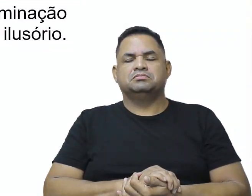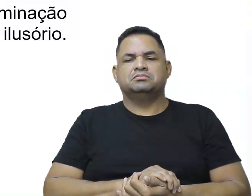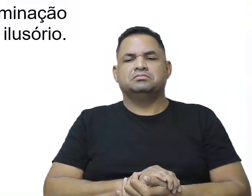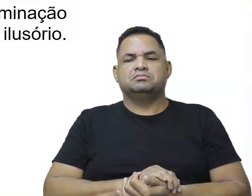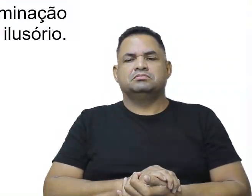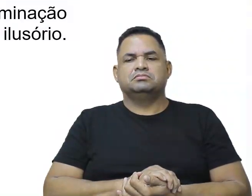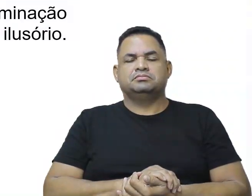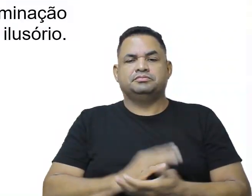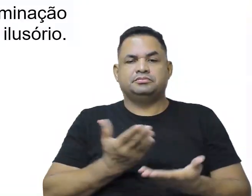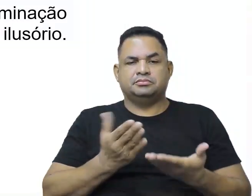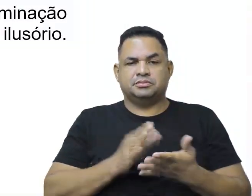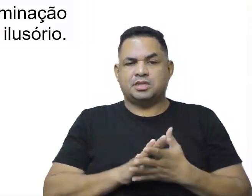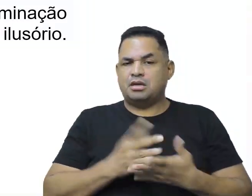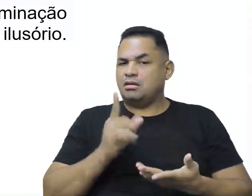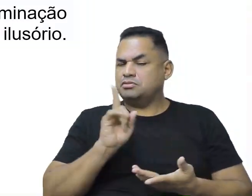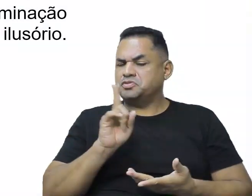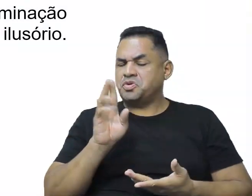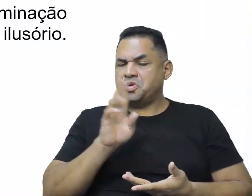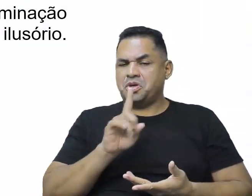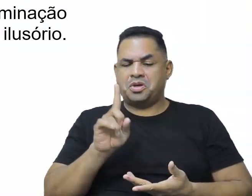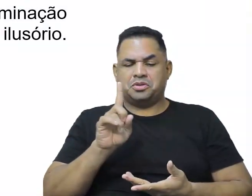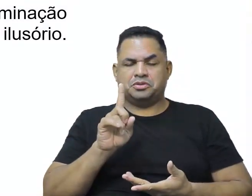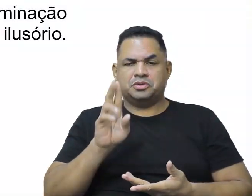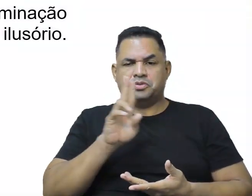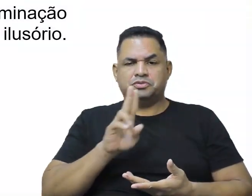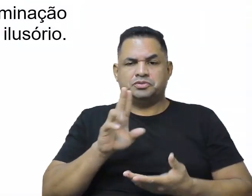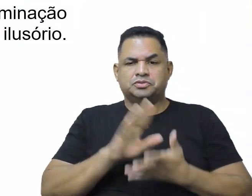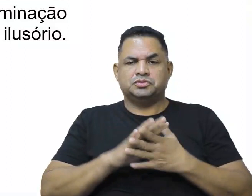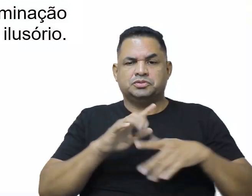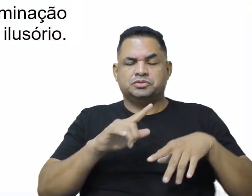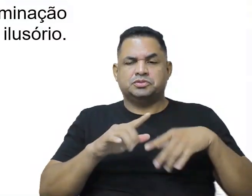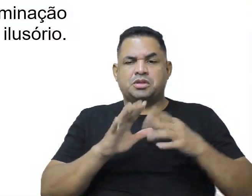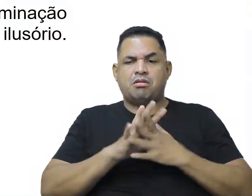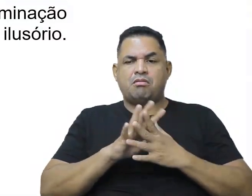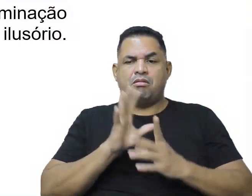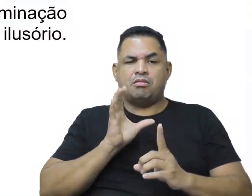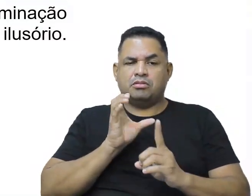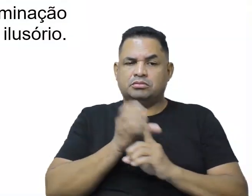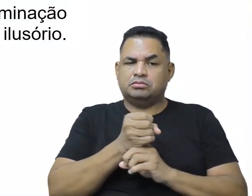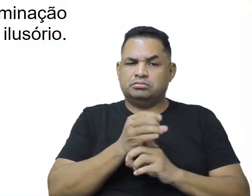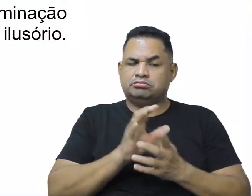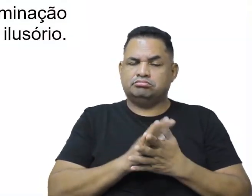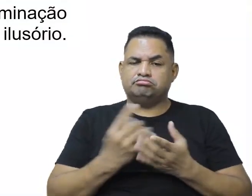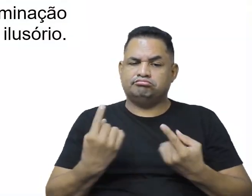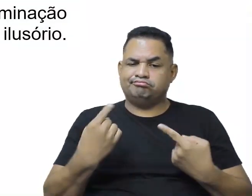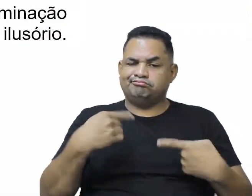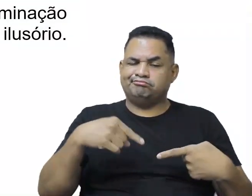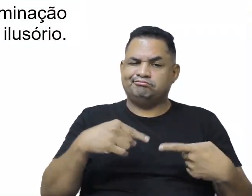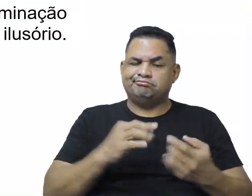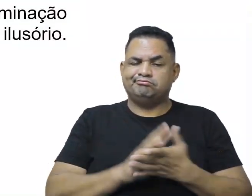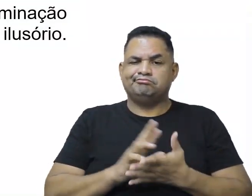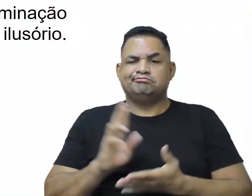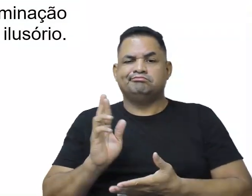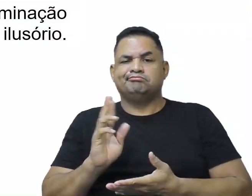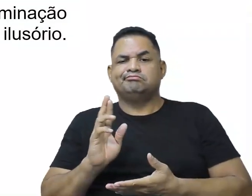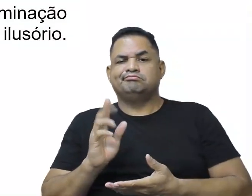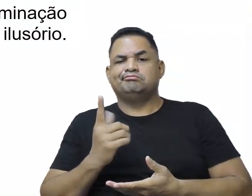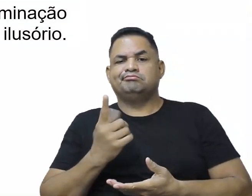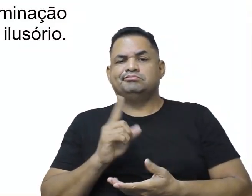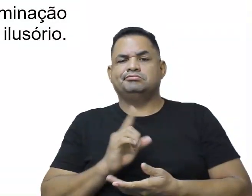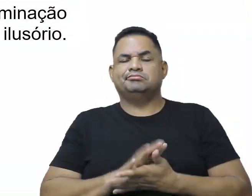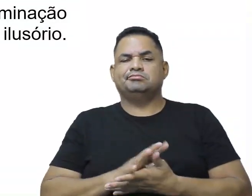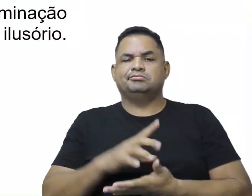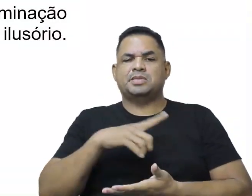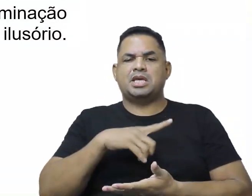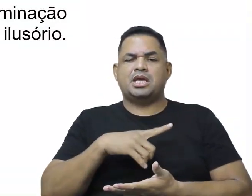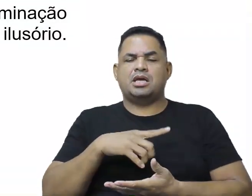que utilizam como instrumento de dominação né Pelo contrário também né quem não tá utilizando como